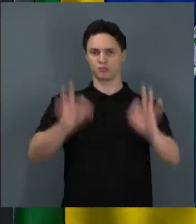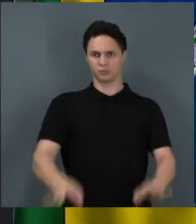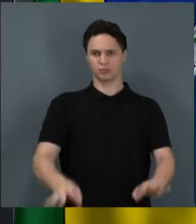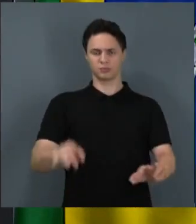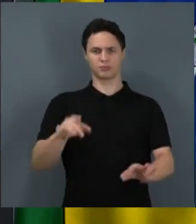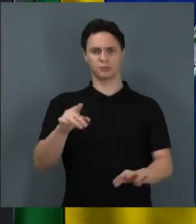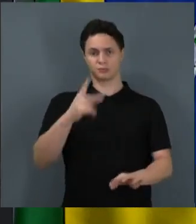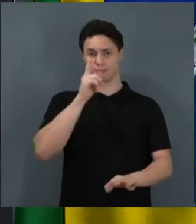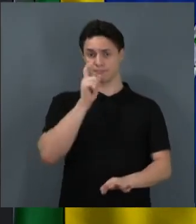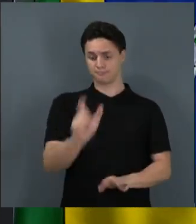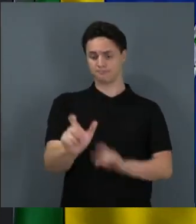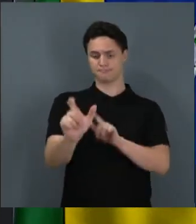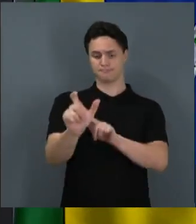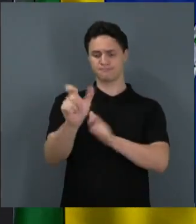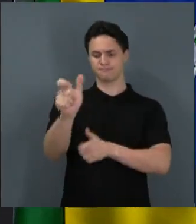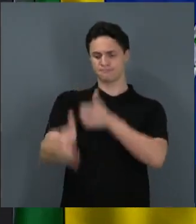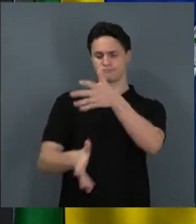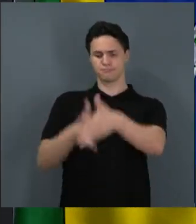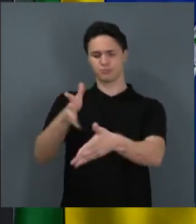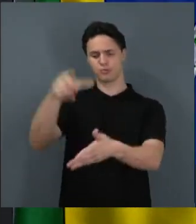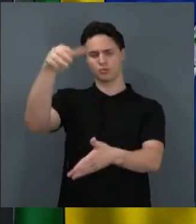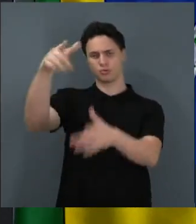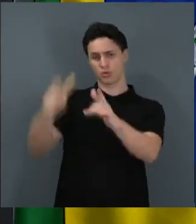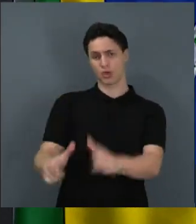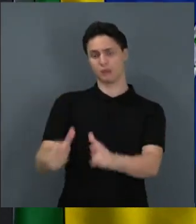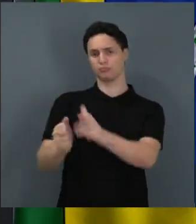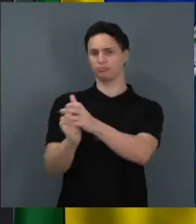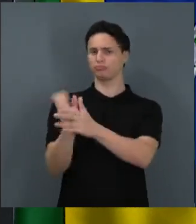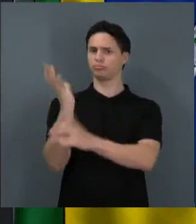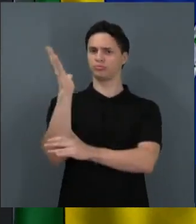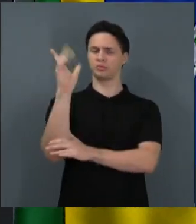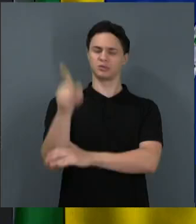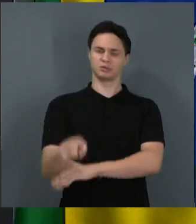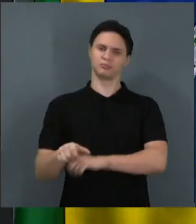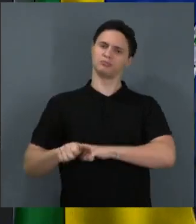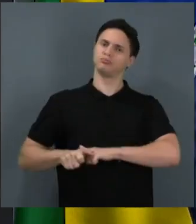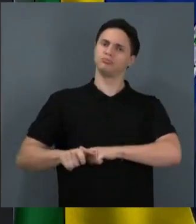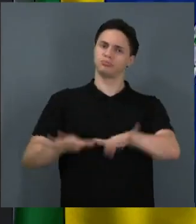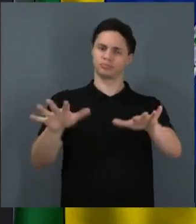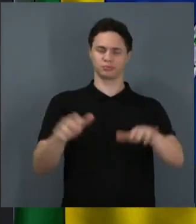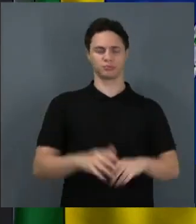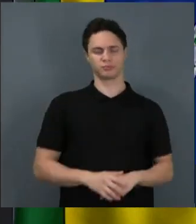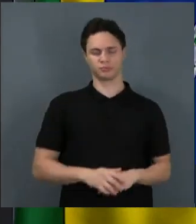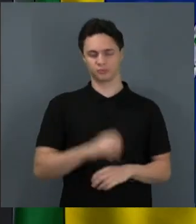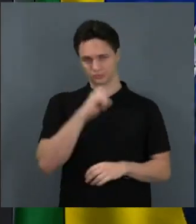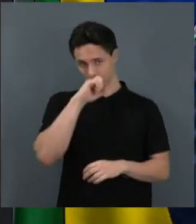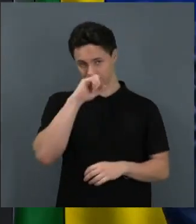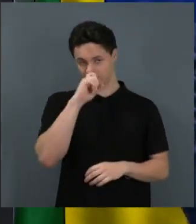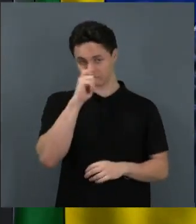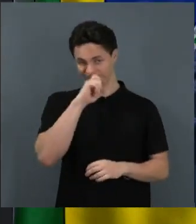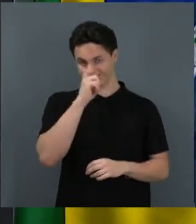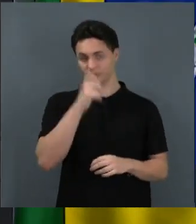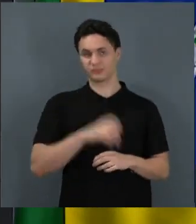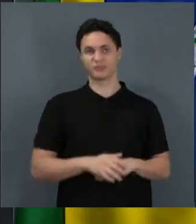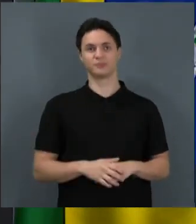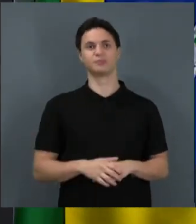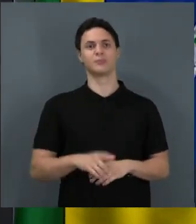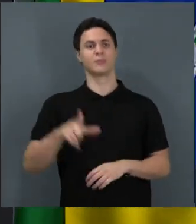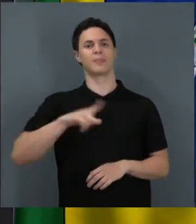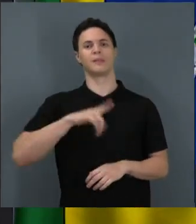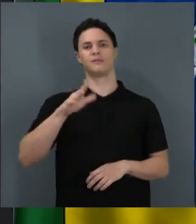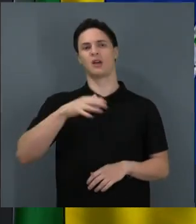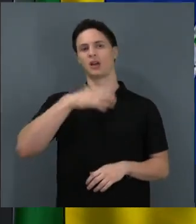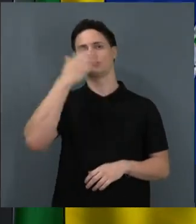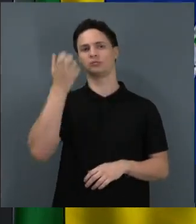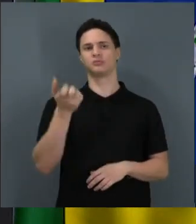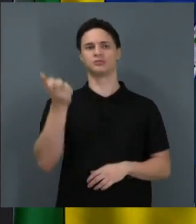suas palavras caíram no solo fértil e frutificaram. Deram frutas, deram